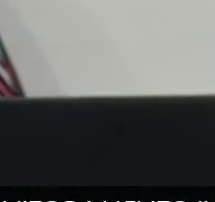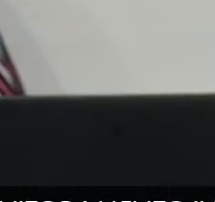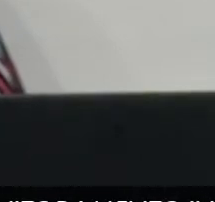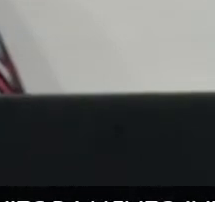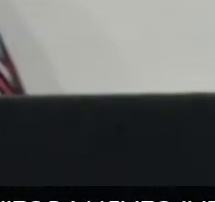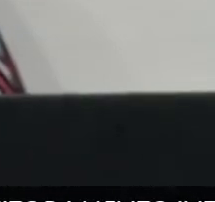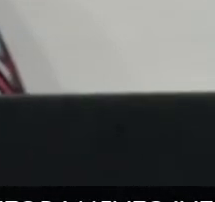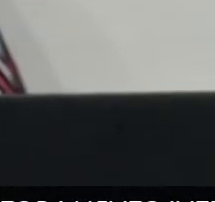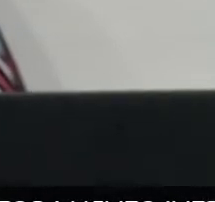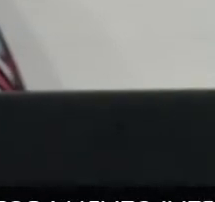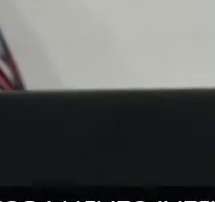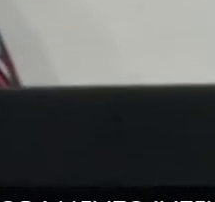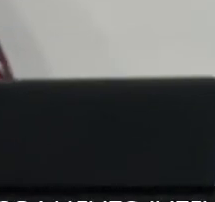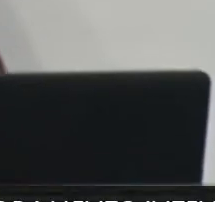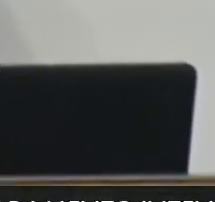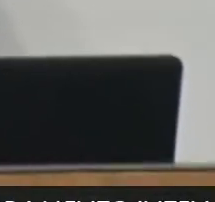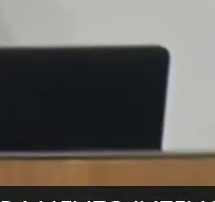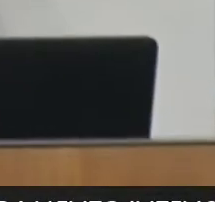Pode?